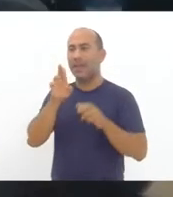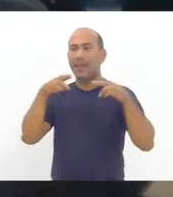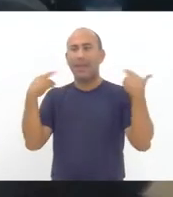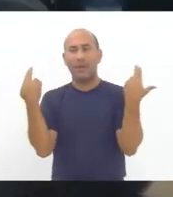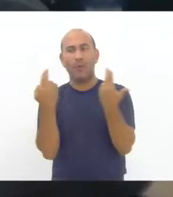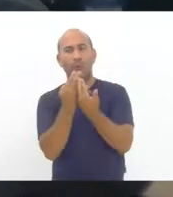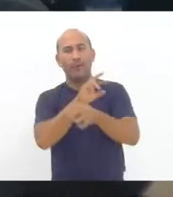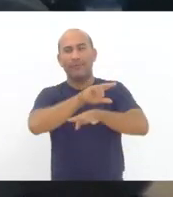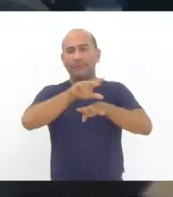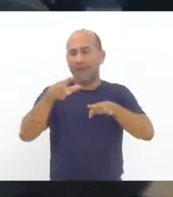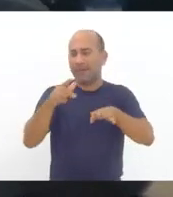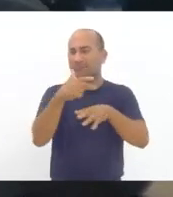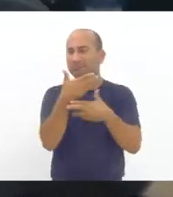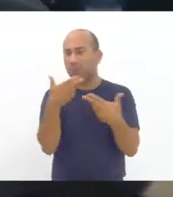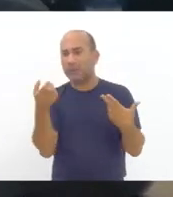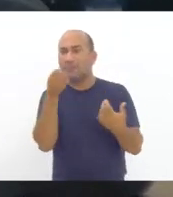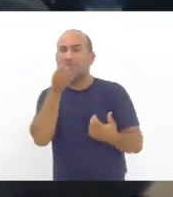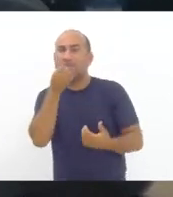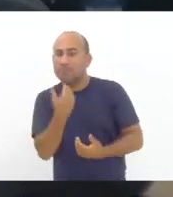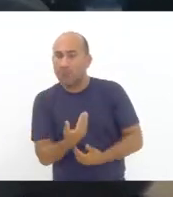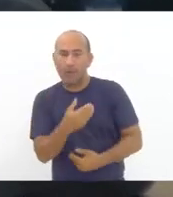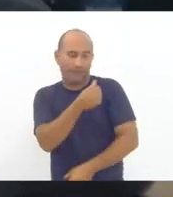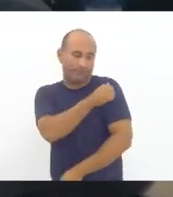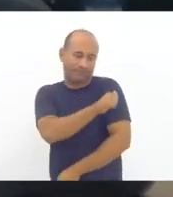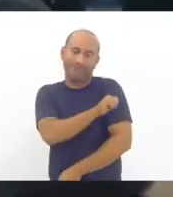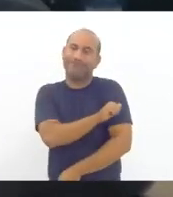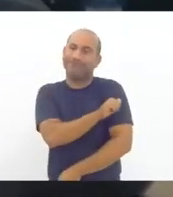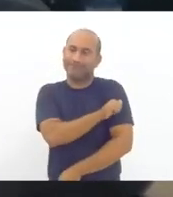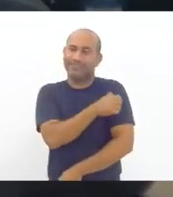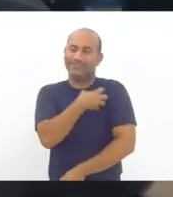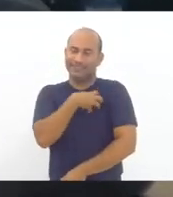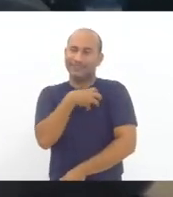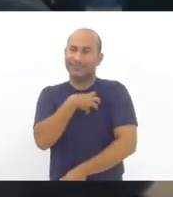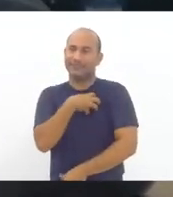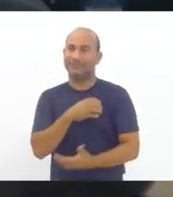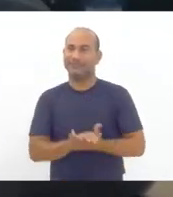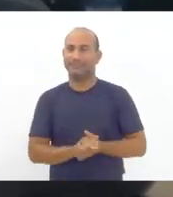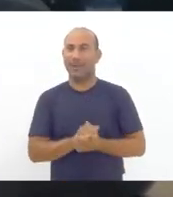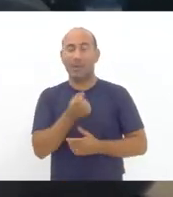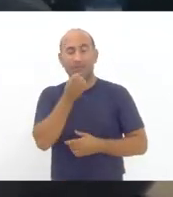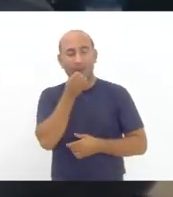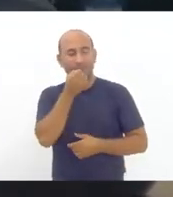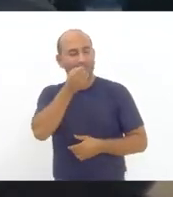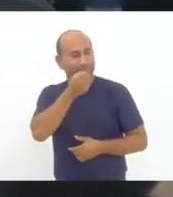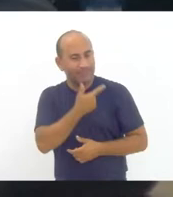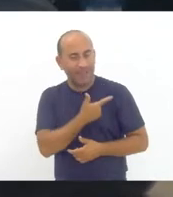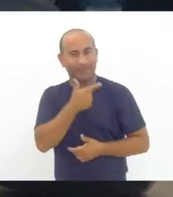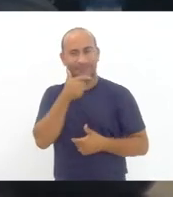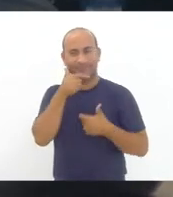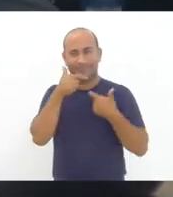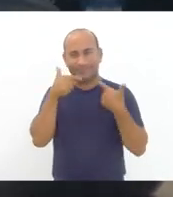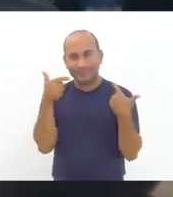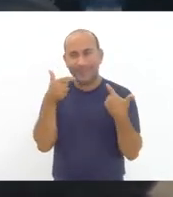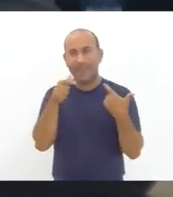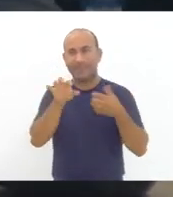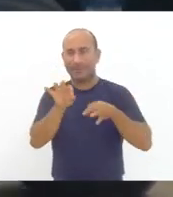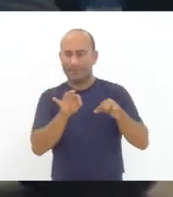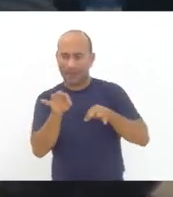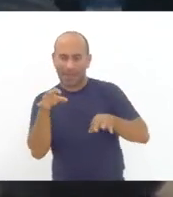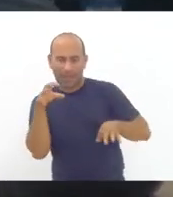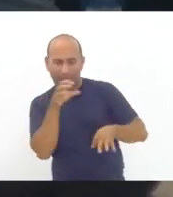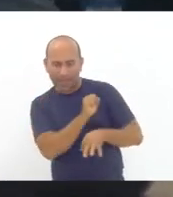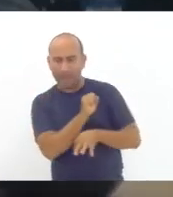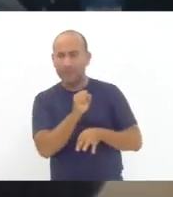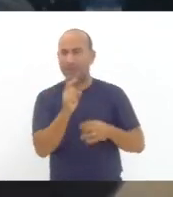várias características de um bom carioca de um bom sentido né do bom humor da qualidade do improviso né